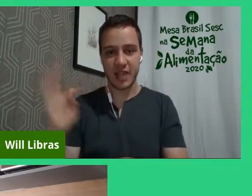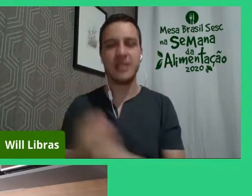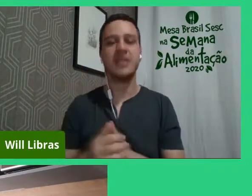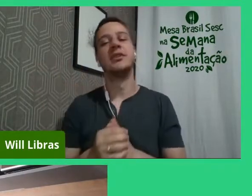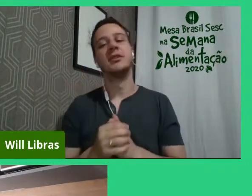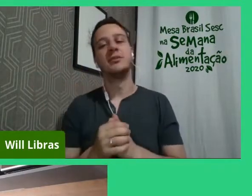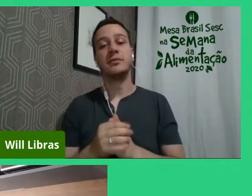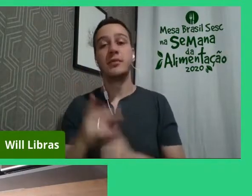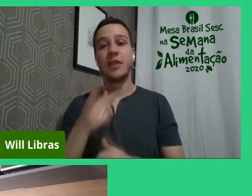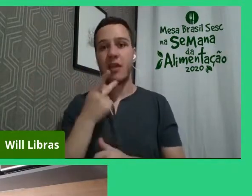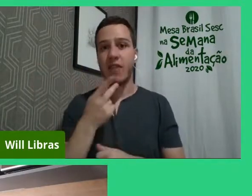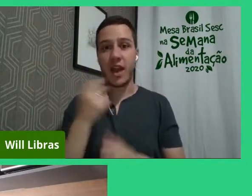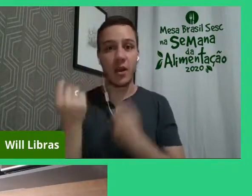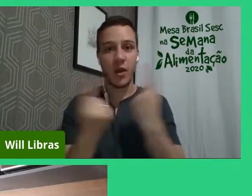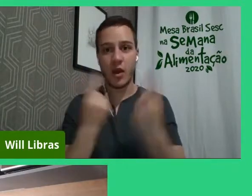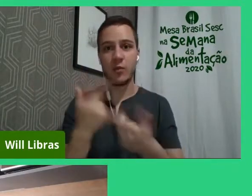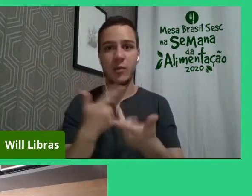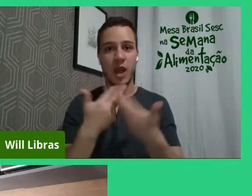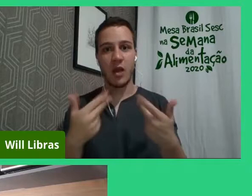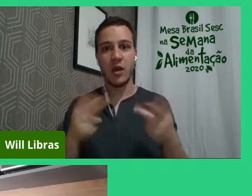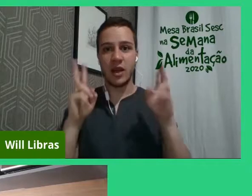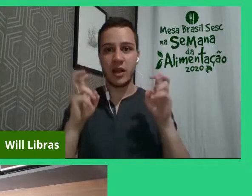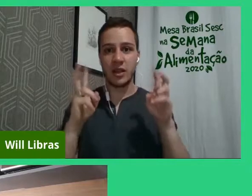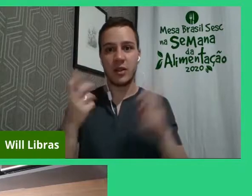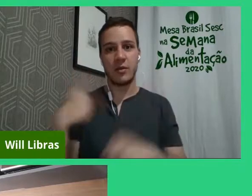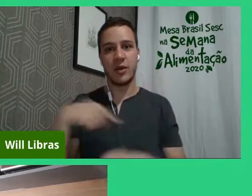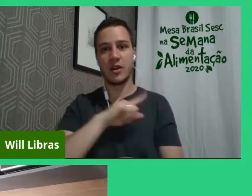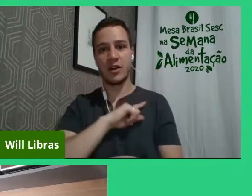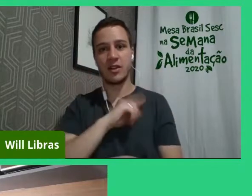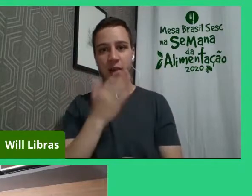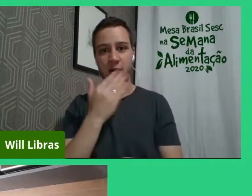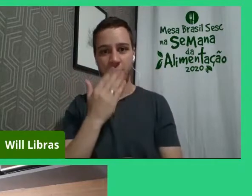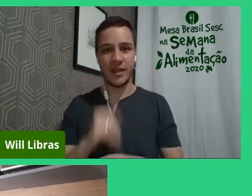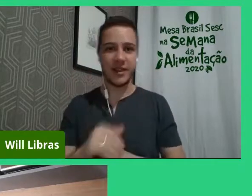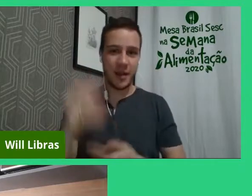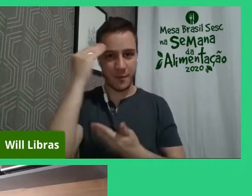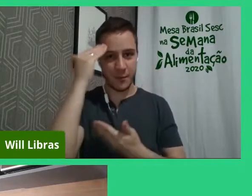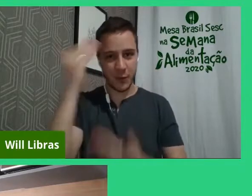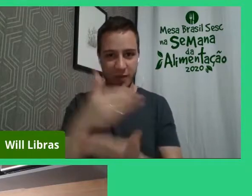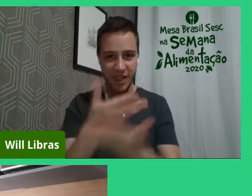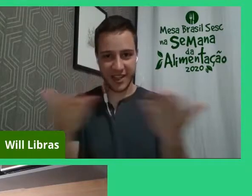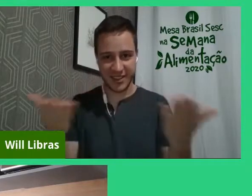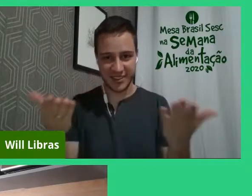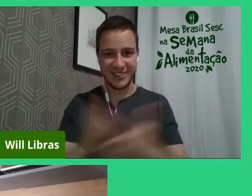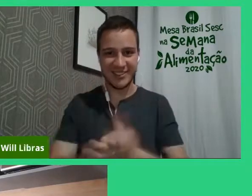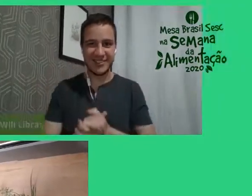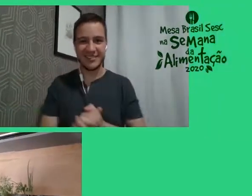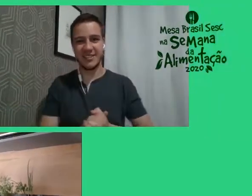que falaram alguma coisa sobre as nossas receitas, tá bom? Muito obrigada.